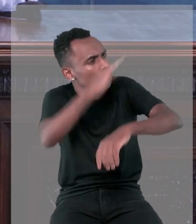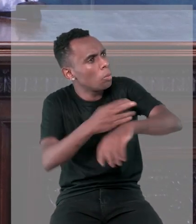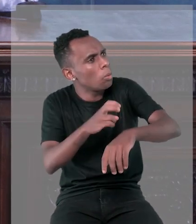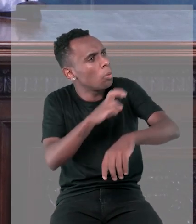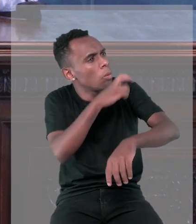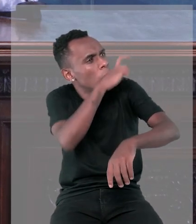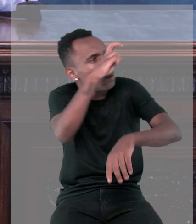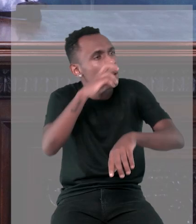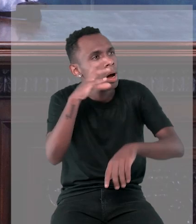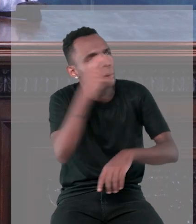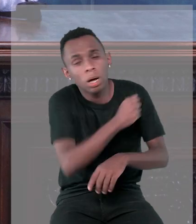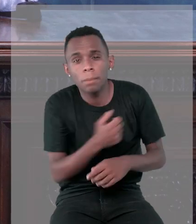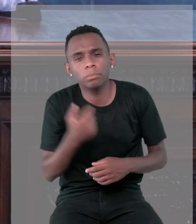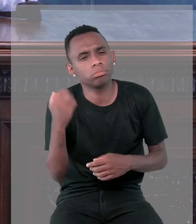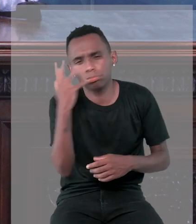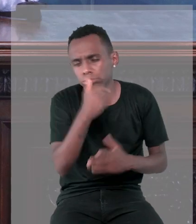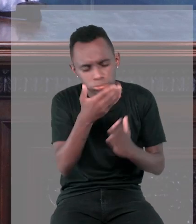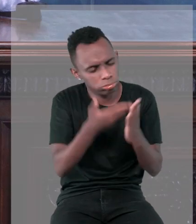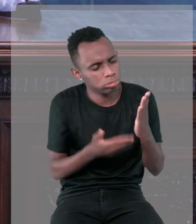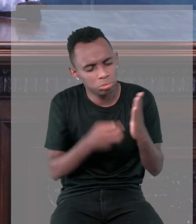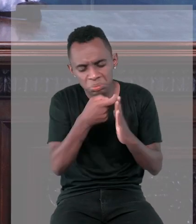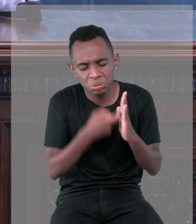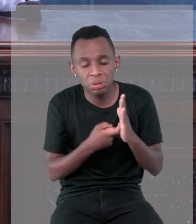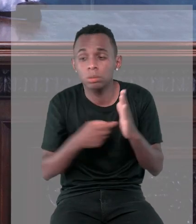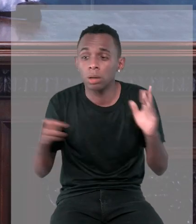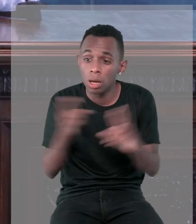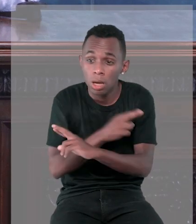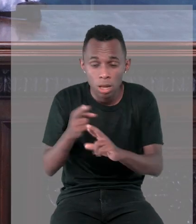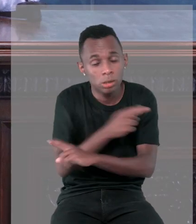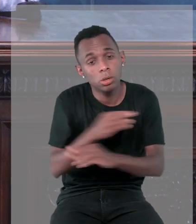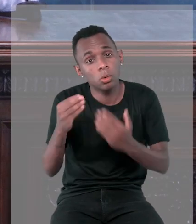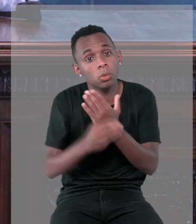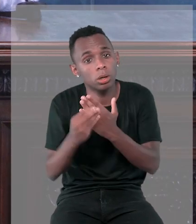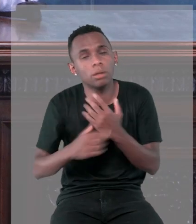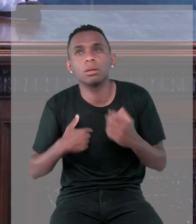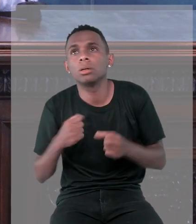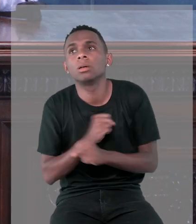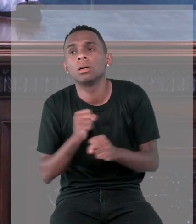lírico, muito bonito, né? Que dialoga muito com o livro que eu adoro também, que